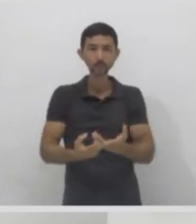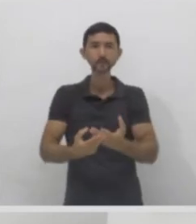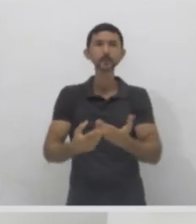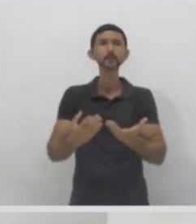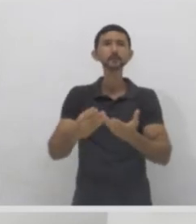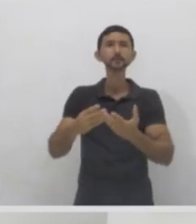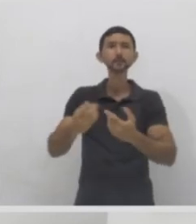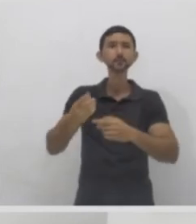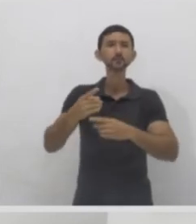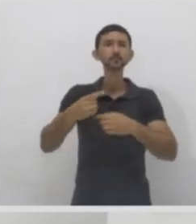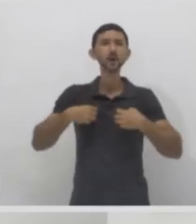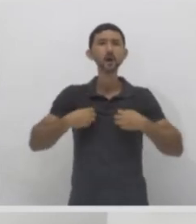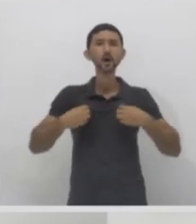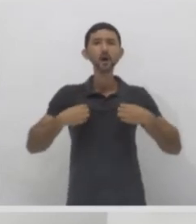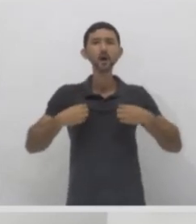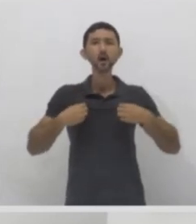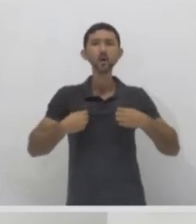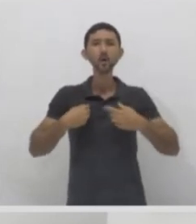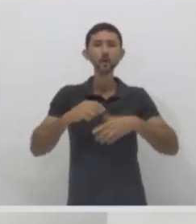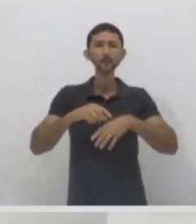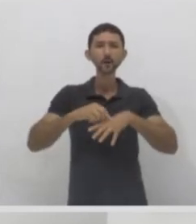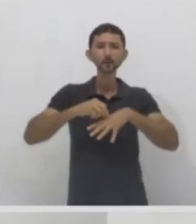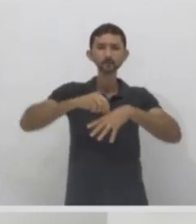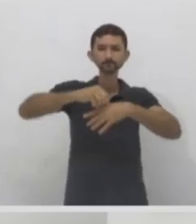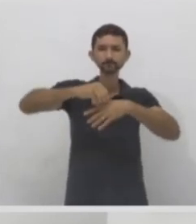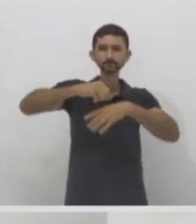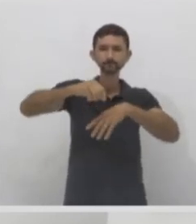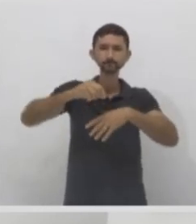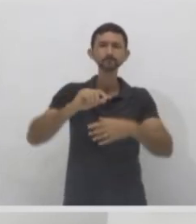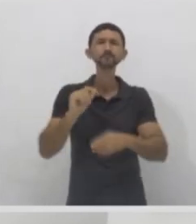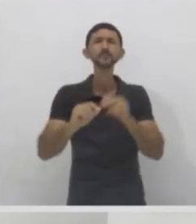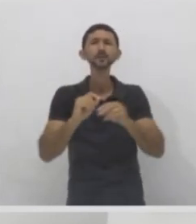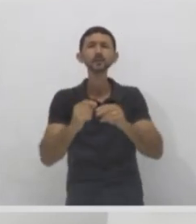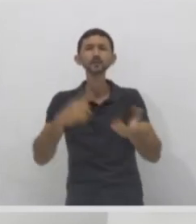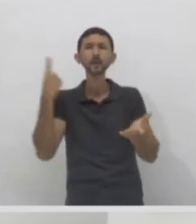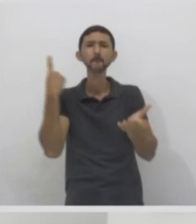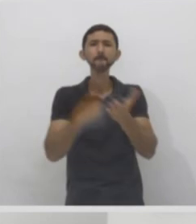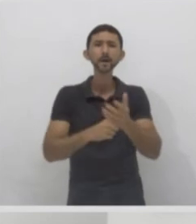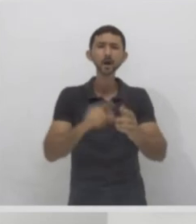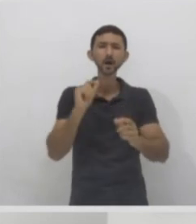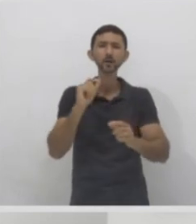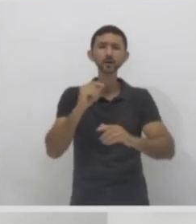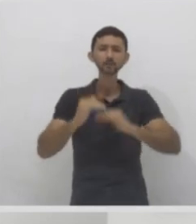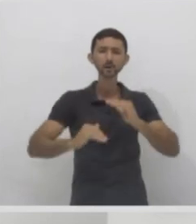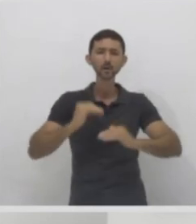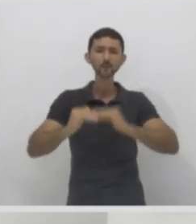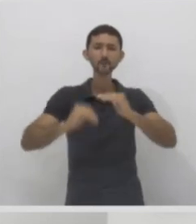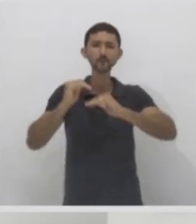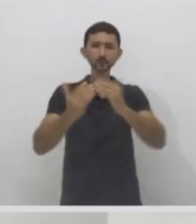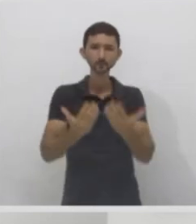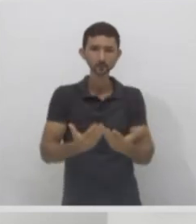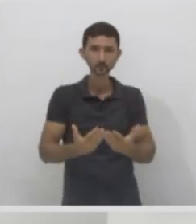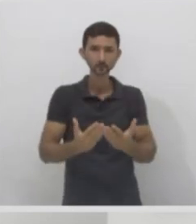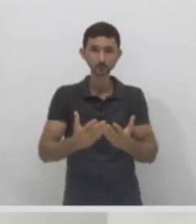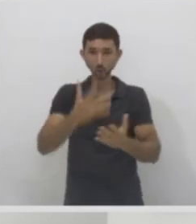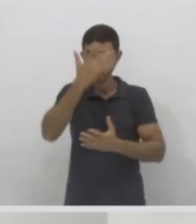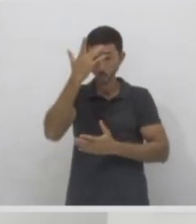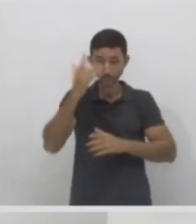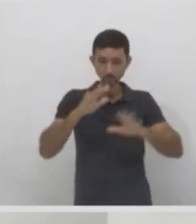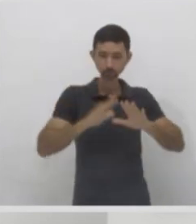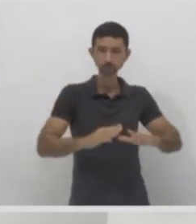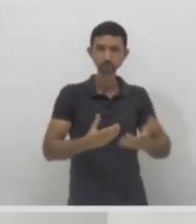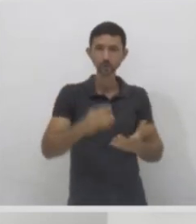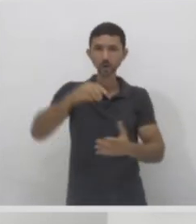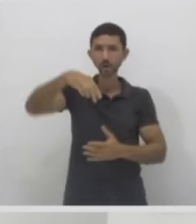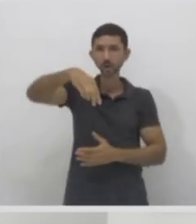roupas de pele. Então, qual foi o marco aí para os nômades, né? Qual foi